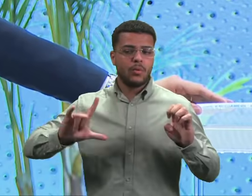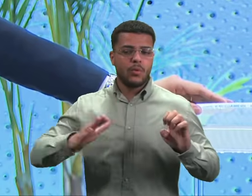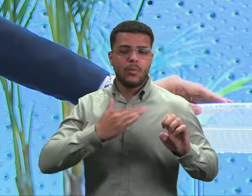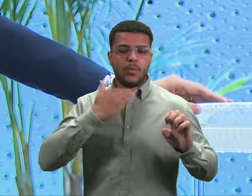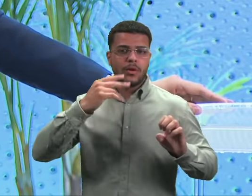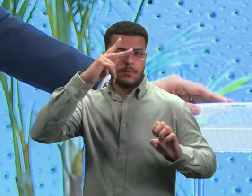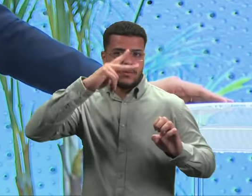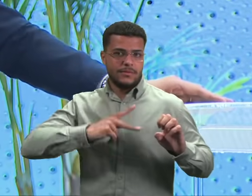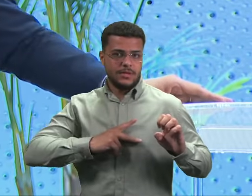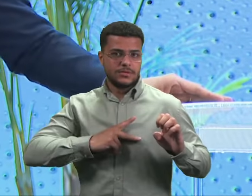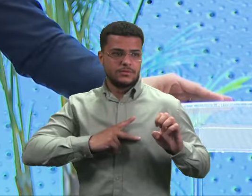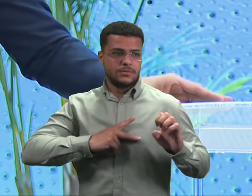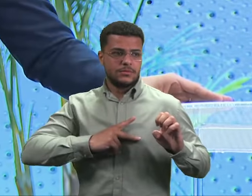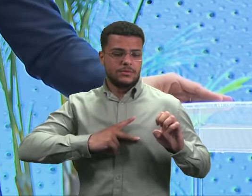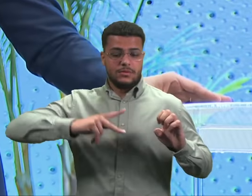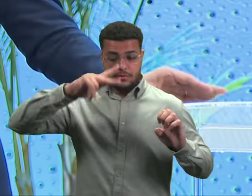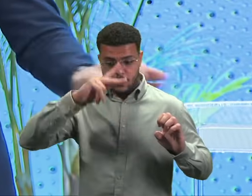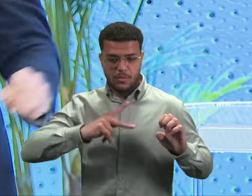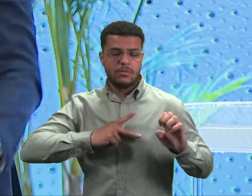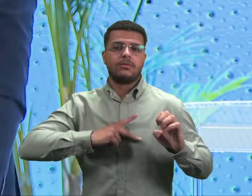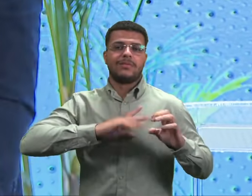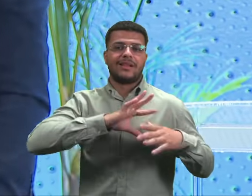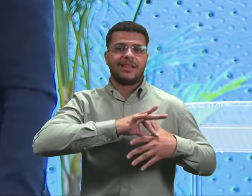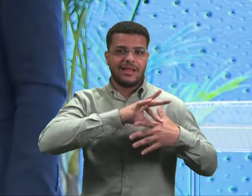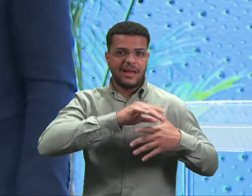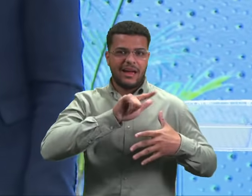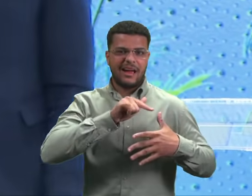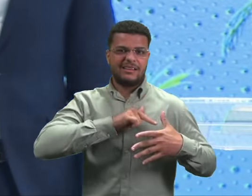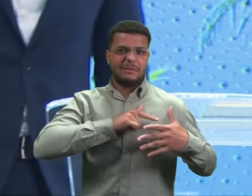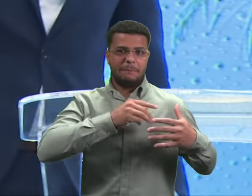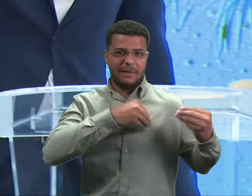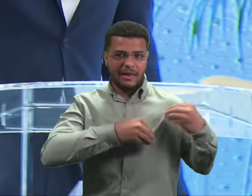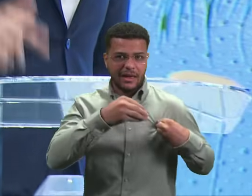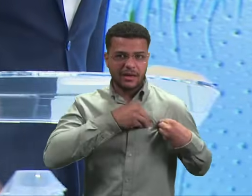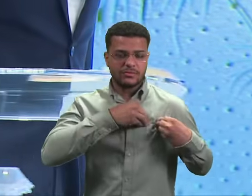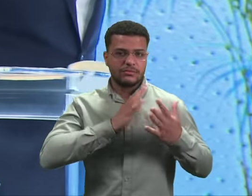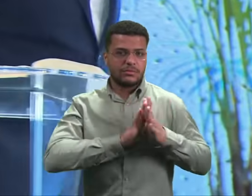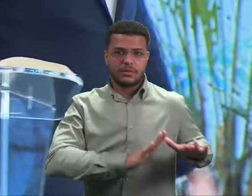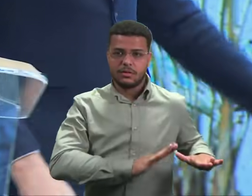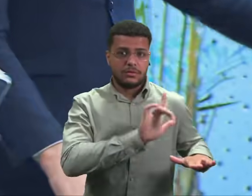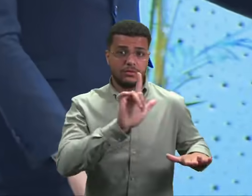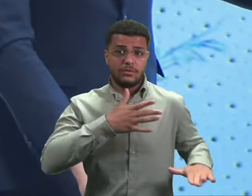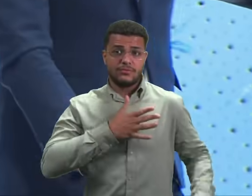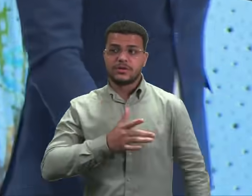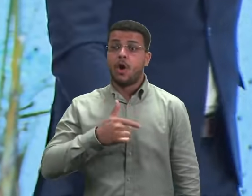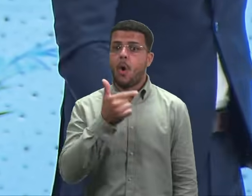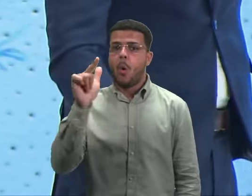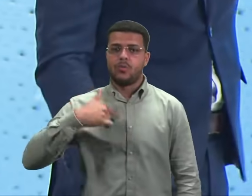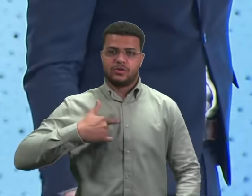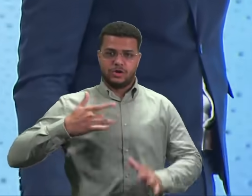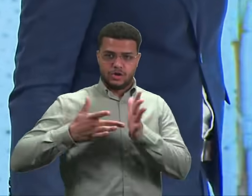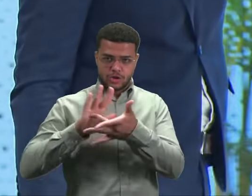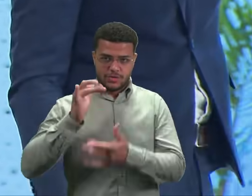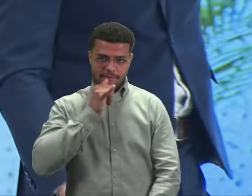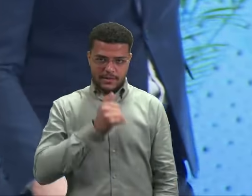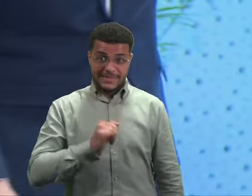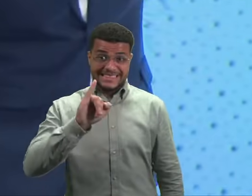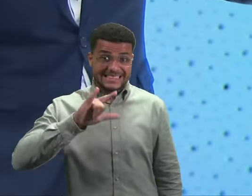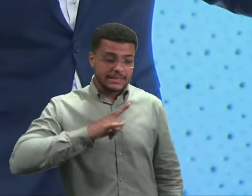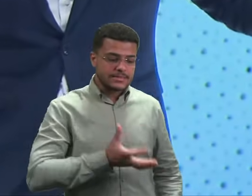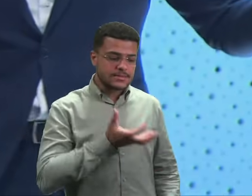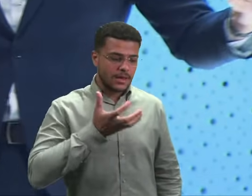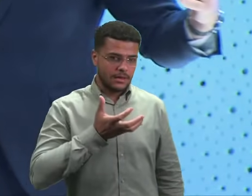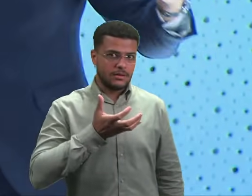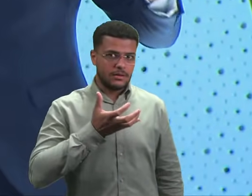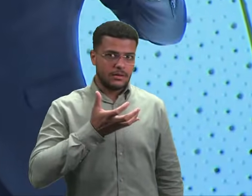eu, morrer para as obras da carne. Jesus disse certa vez: ei, se alguém quiser vir após mim,